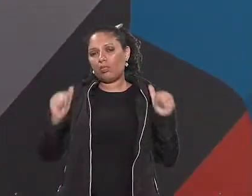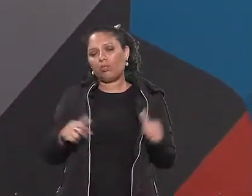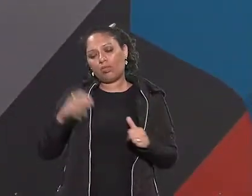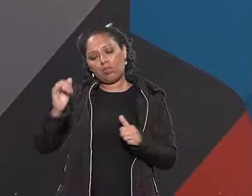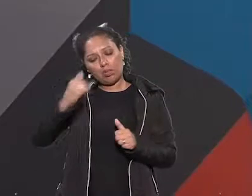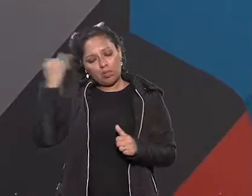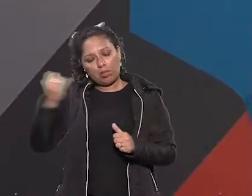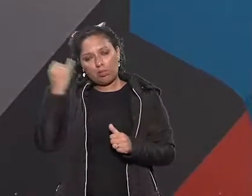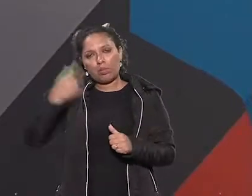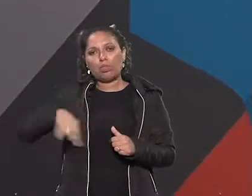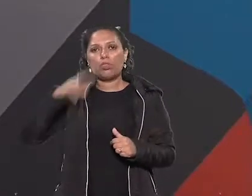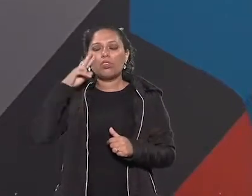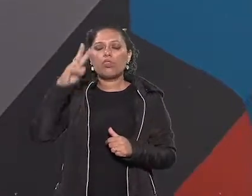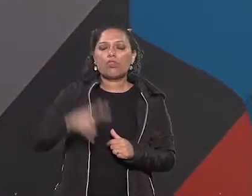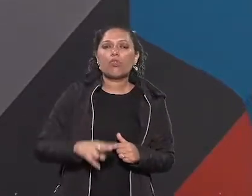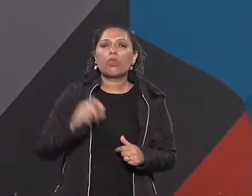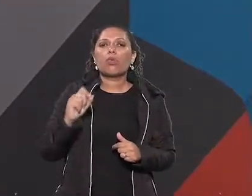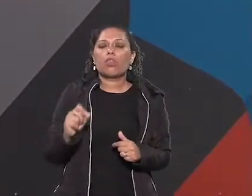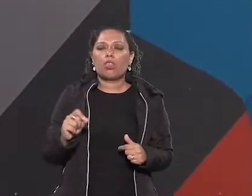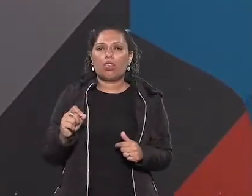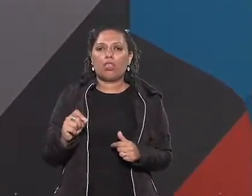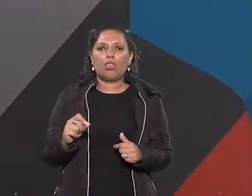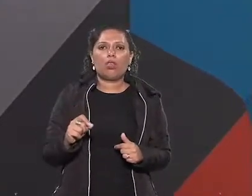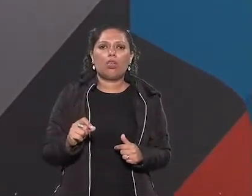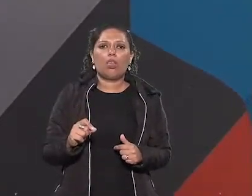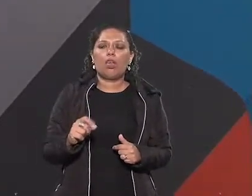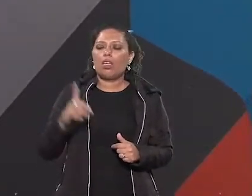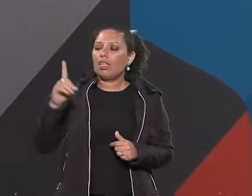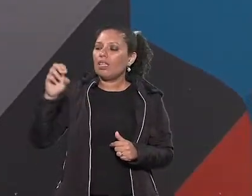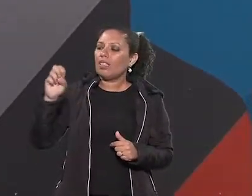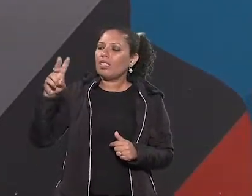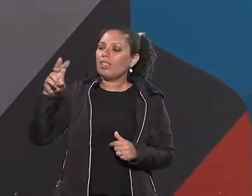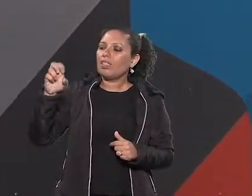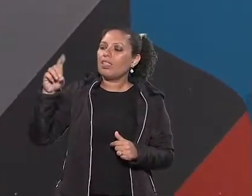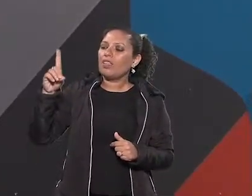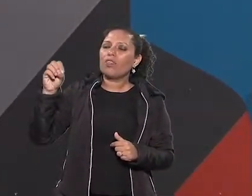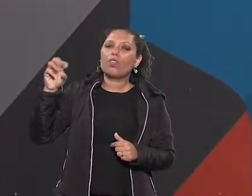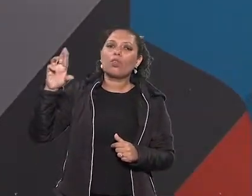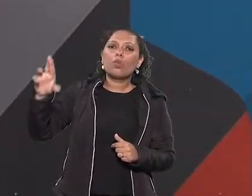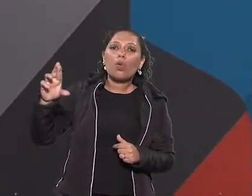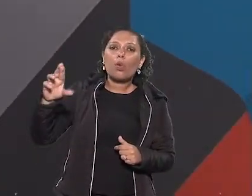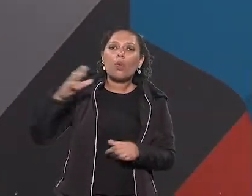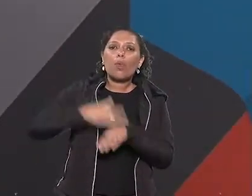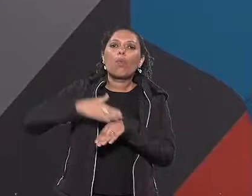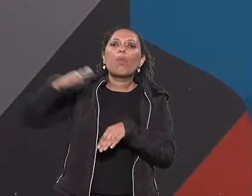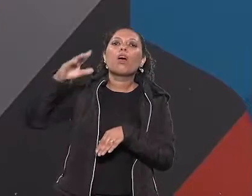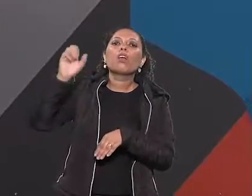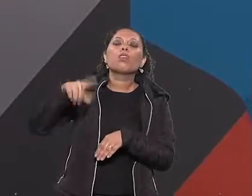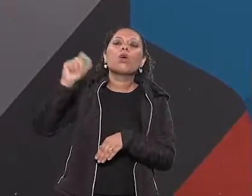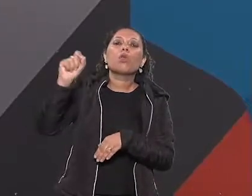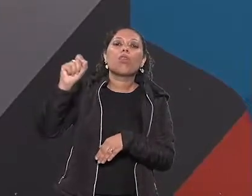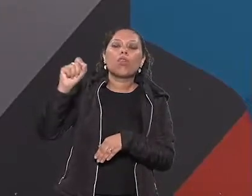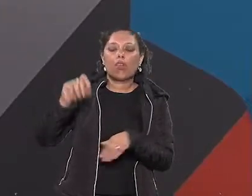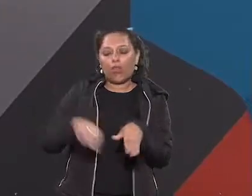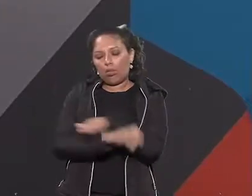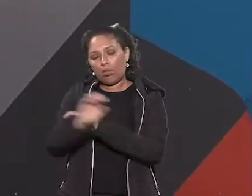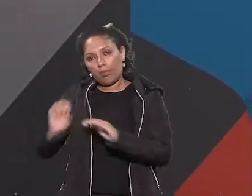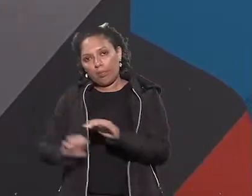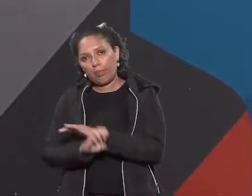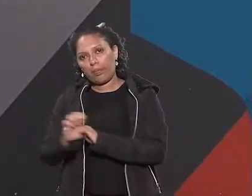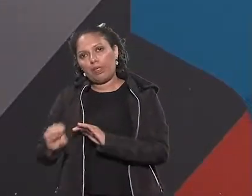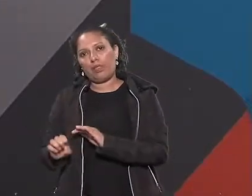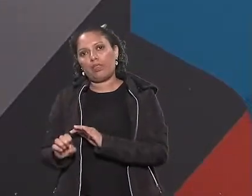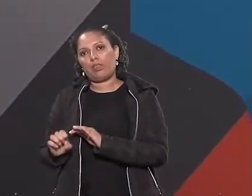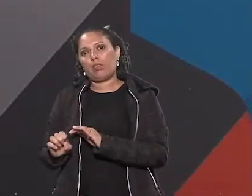importante você caracterizar esse conceito de devedor quanto mais. O que quer dizer devedor quanto mais? Aquele